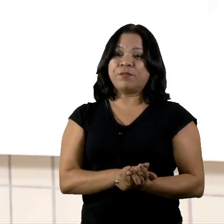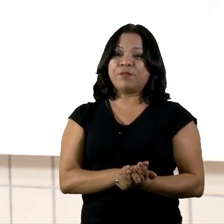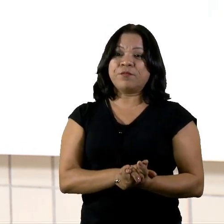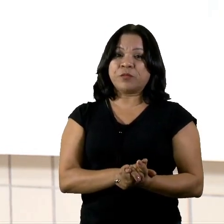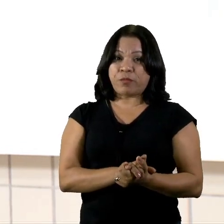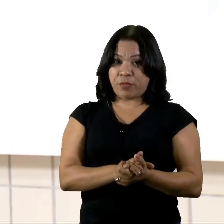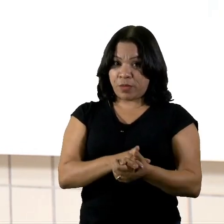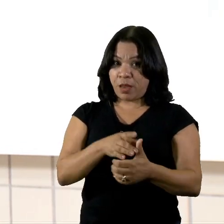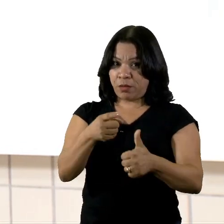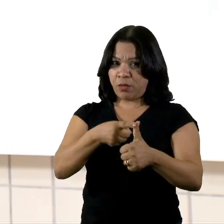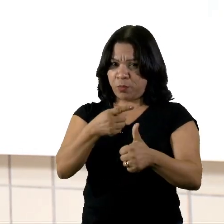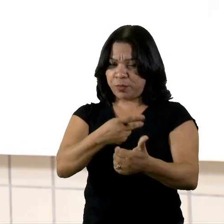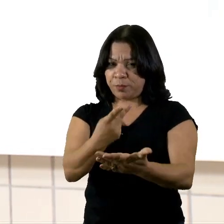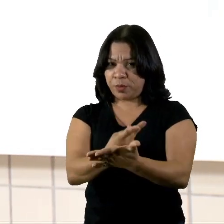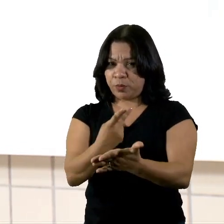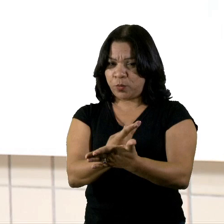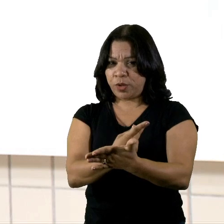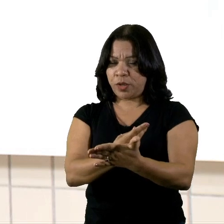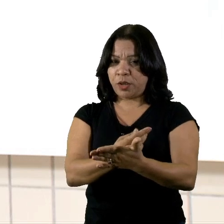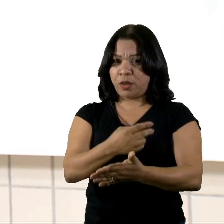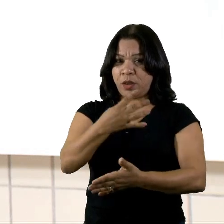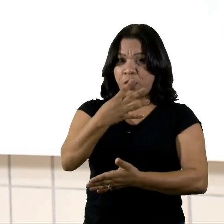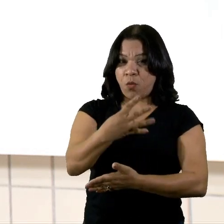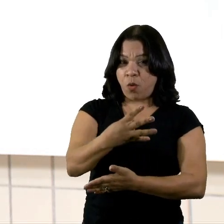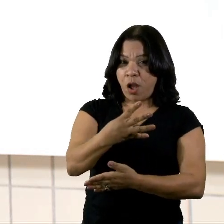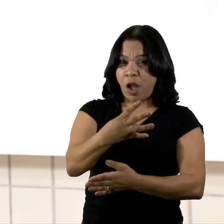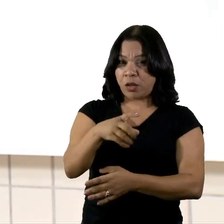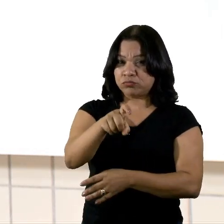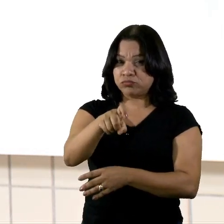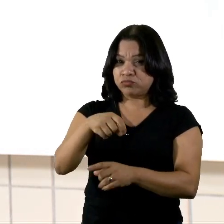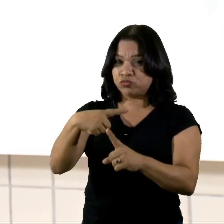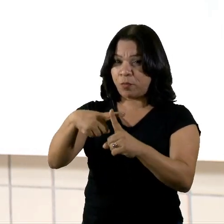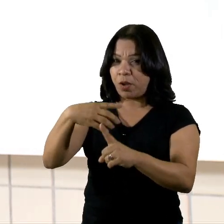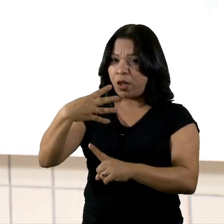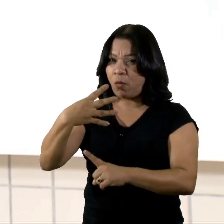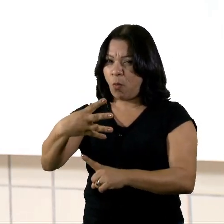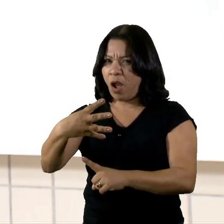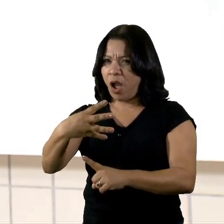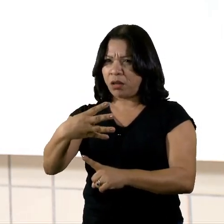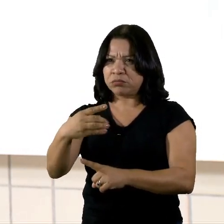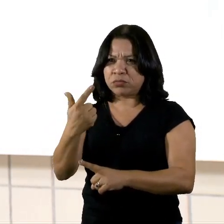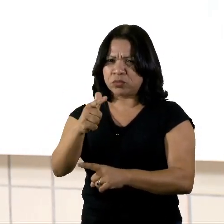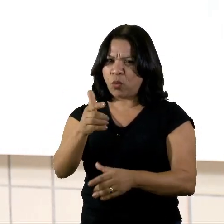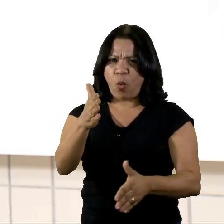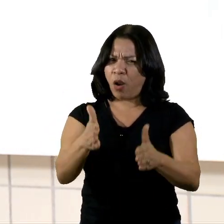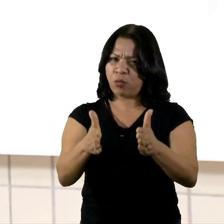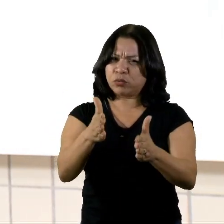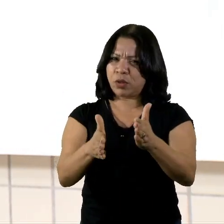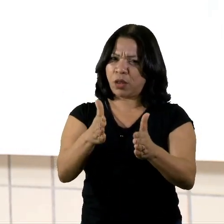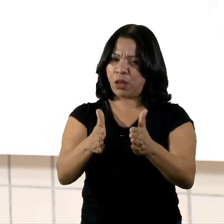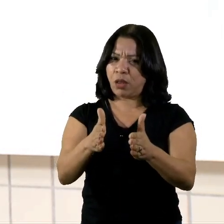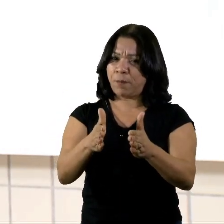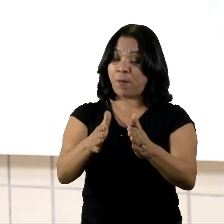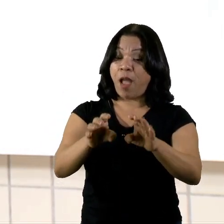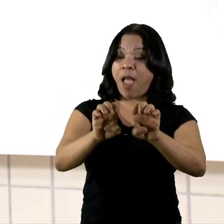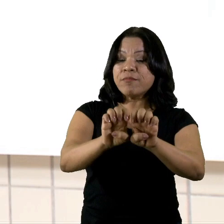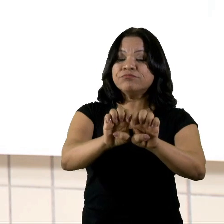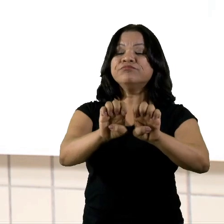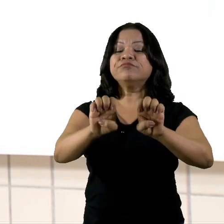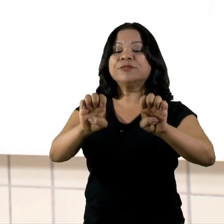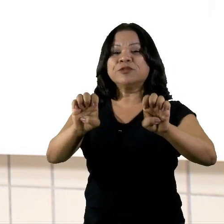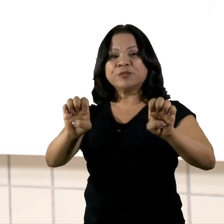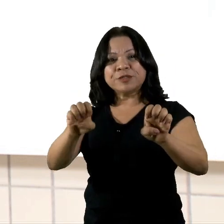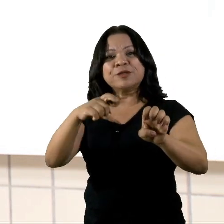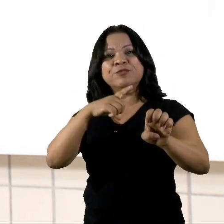O primeiro erro é: 4x mais 4 não é um termo. 4x mais 4 é uma expressão algébrica que possui